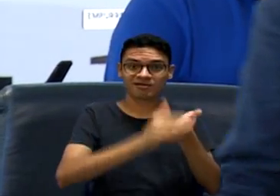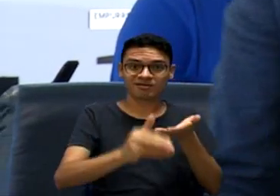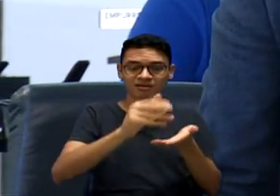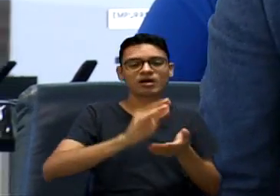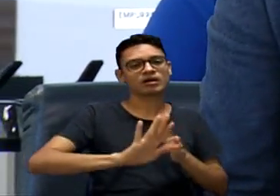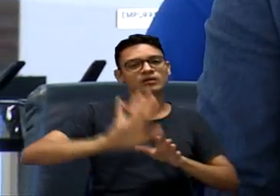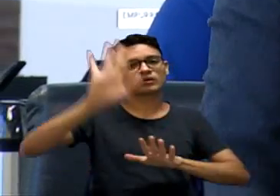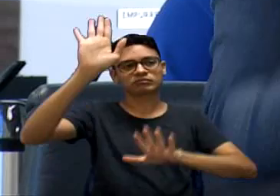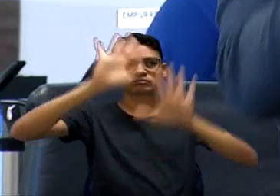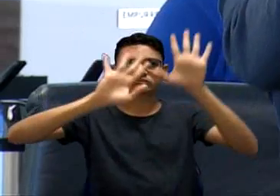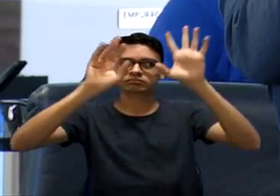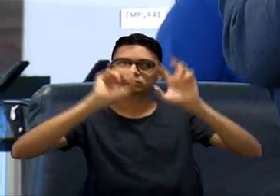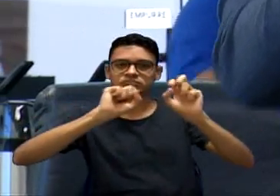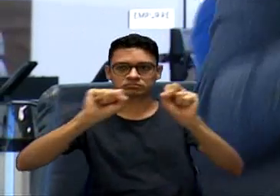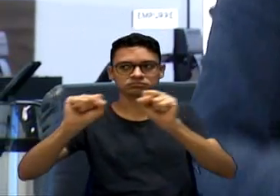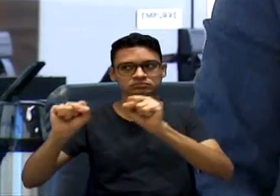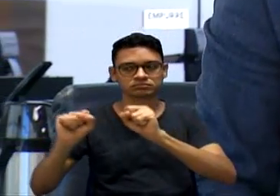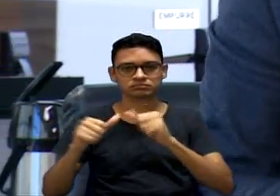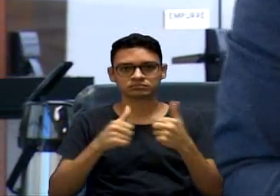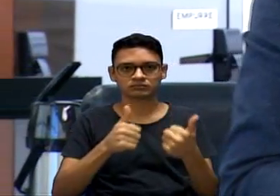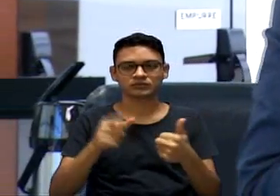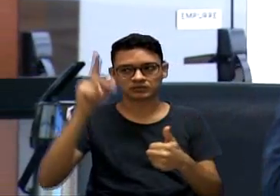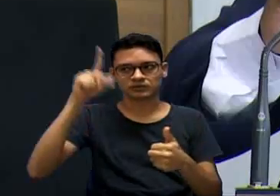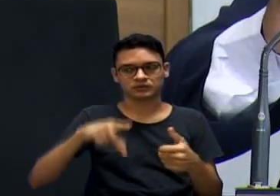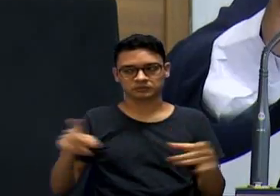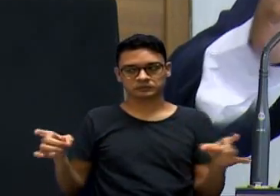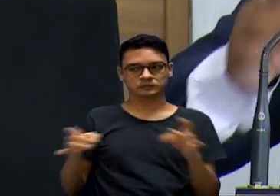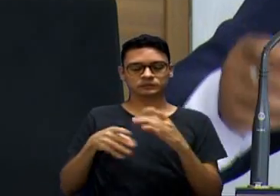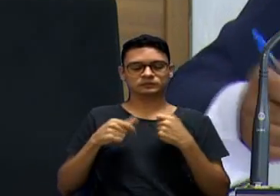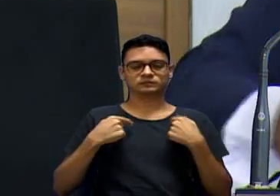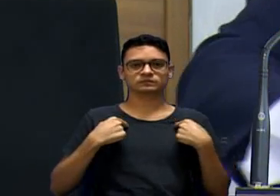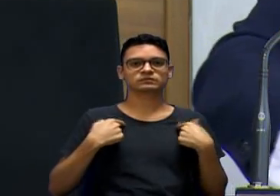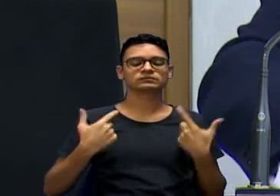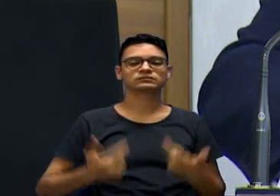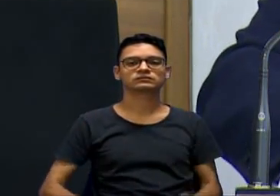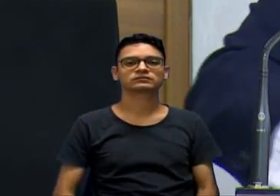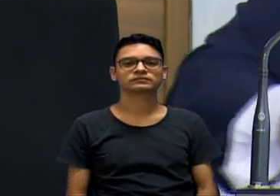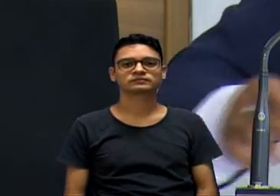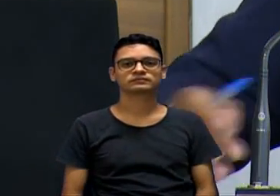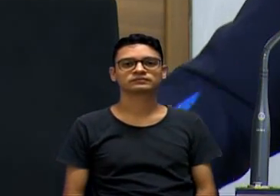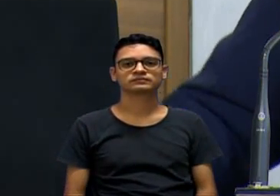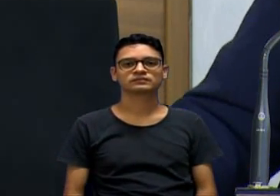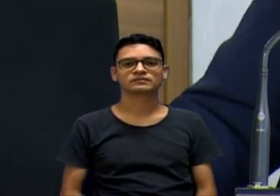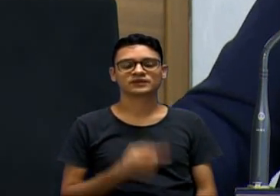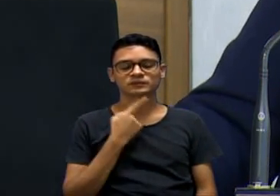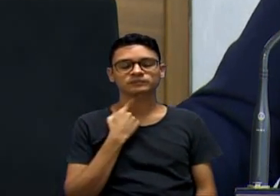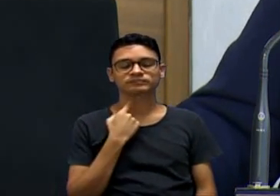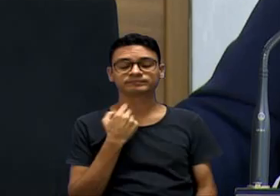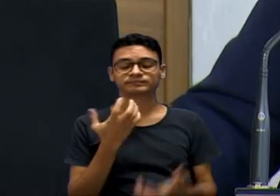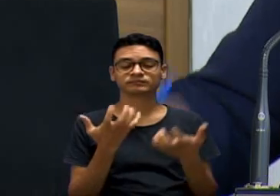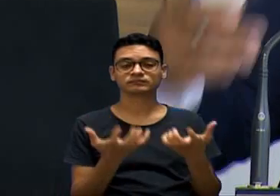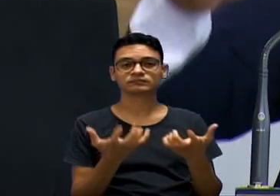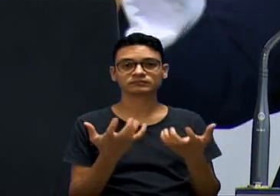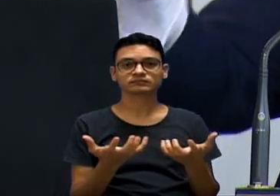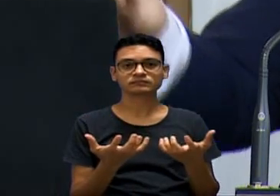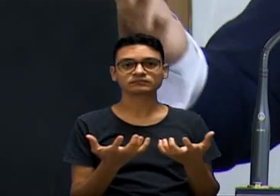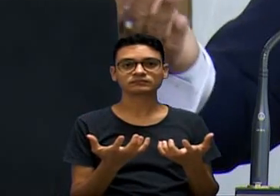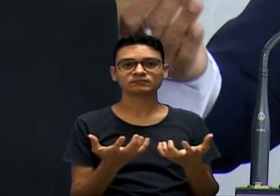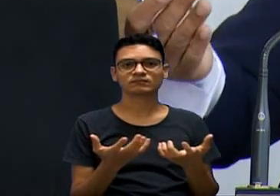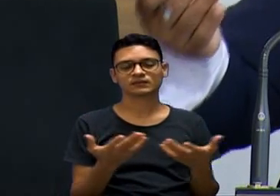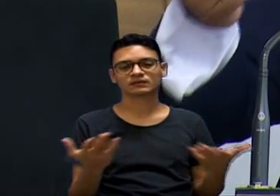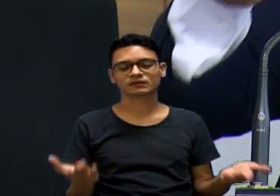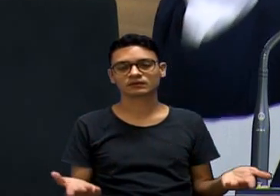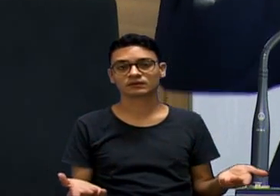manifestação de todos aqui presentes. Senhor presidente, aqui eu encerro. Obrigado. Eu gostaria que a hora que tiver, até por